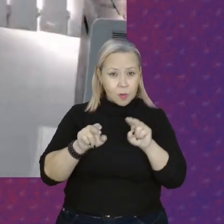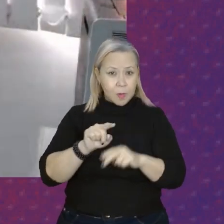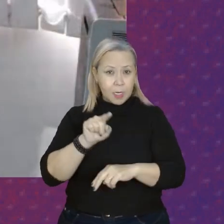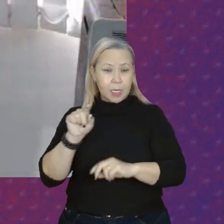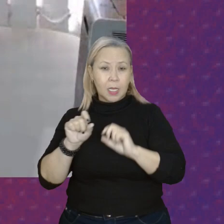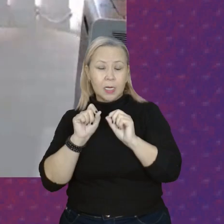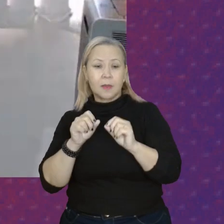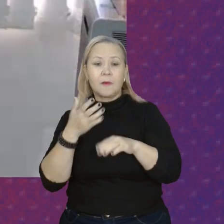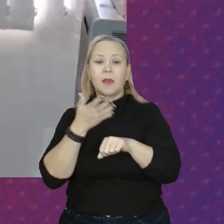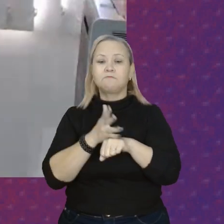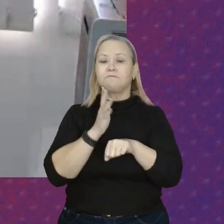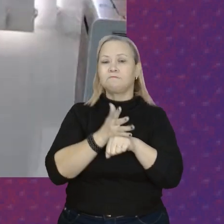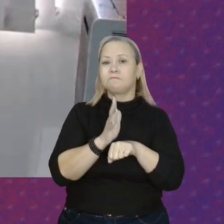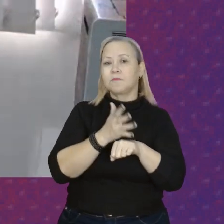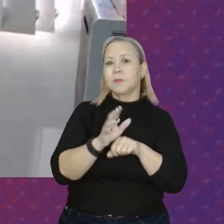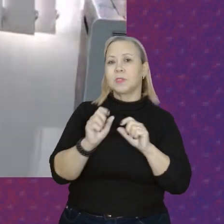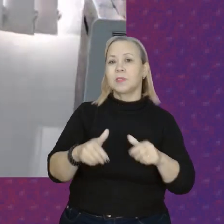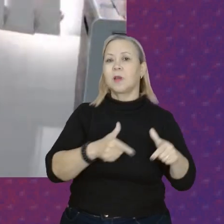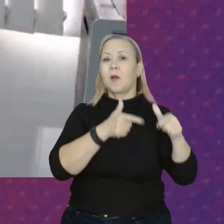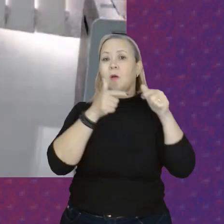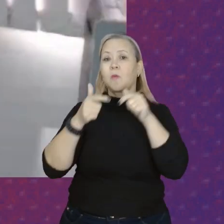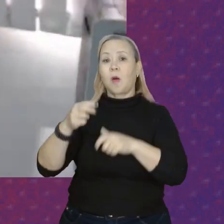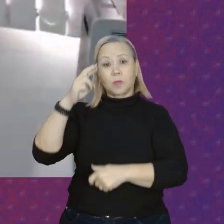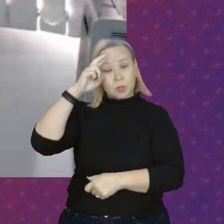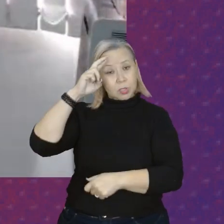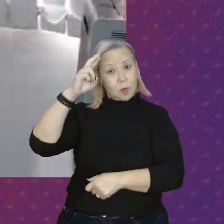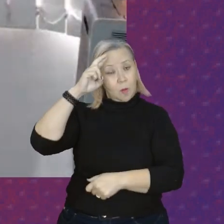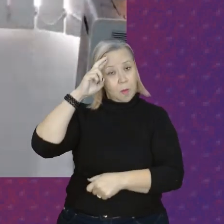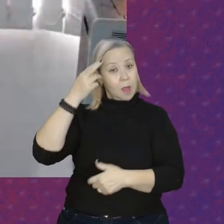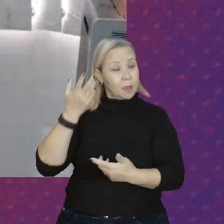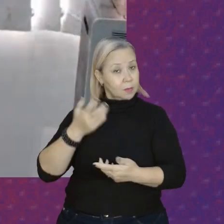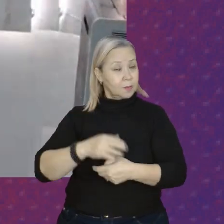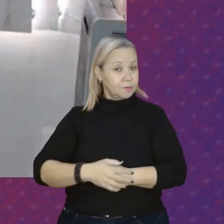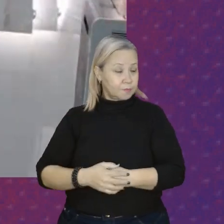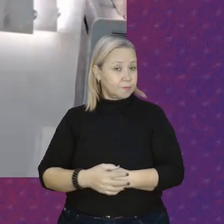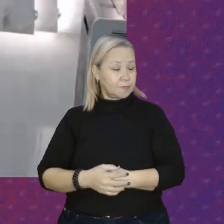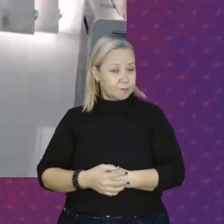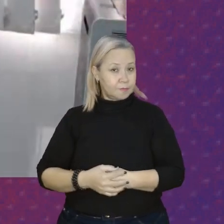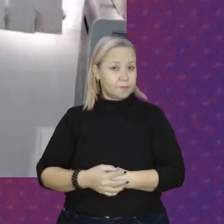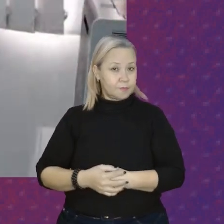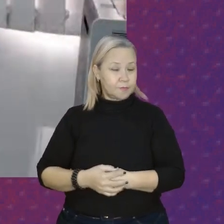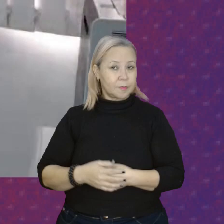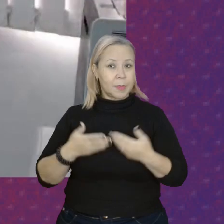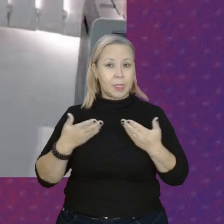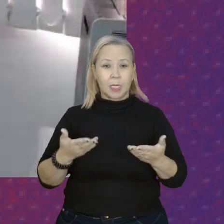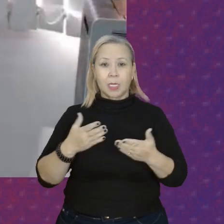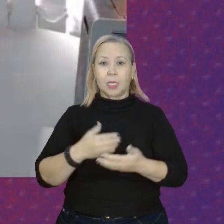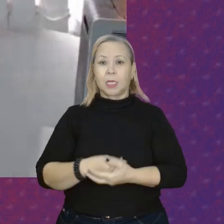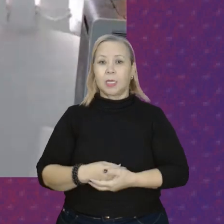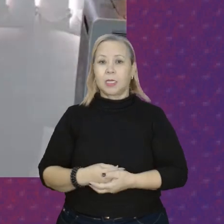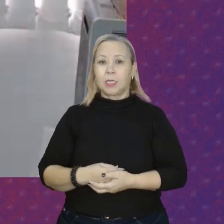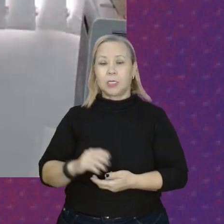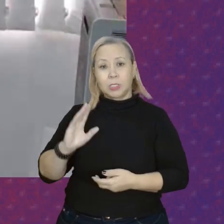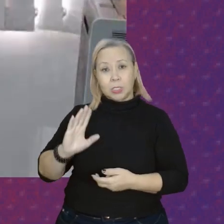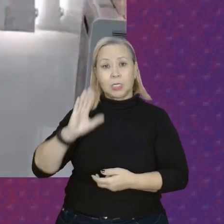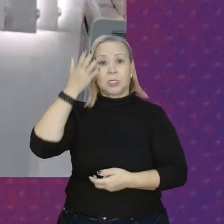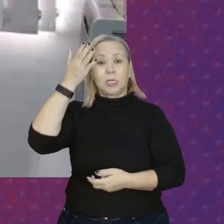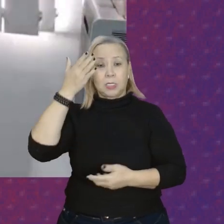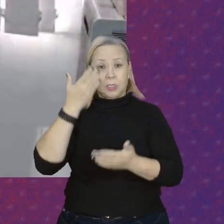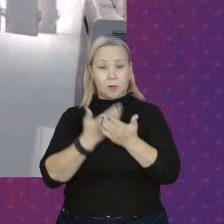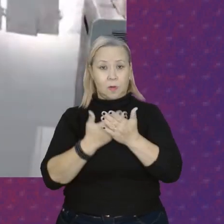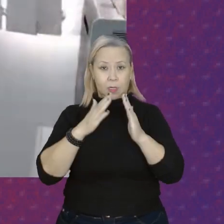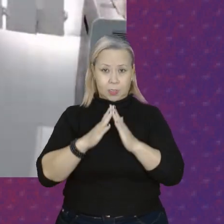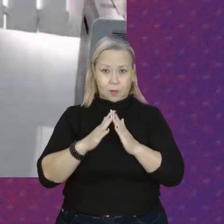vai exercer o posto de comando, né, e de tomada de decisões na escola.